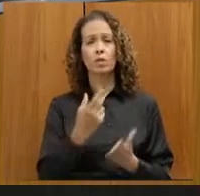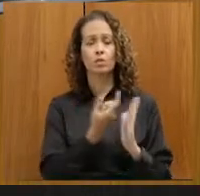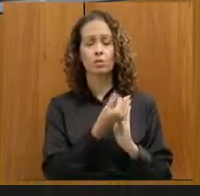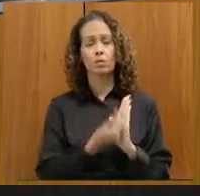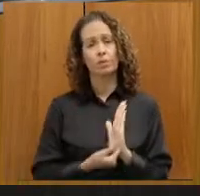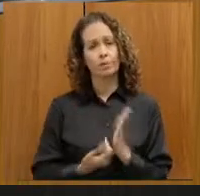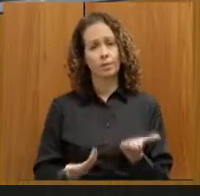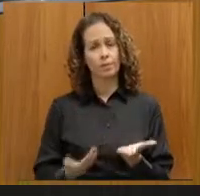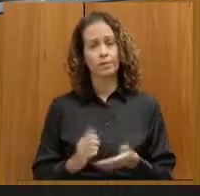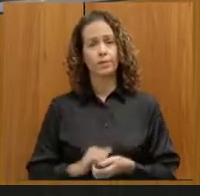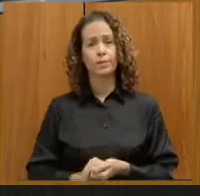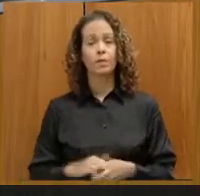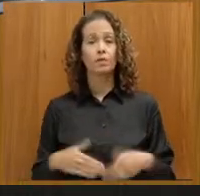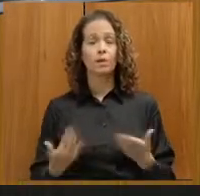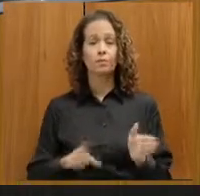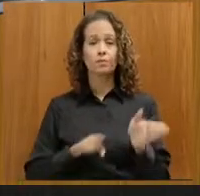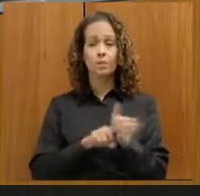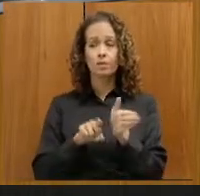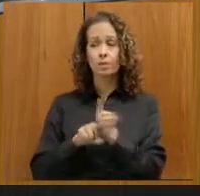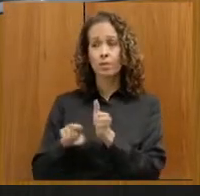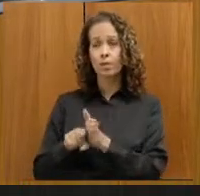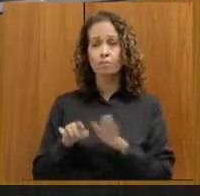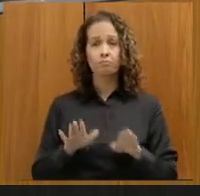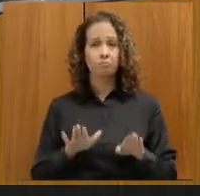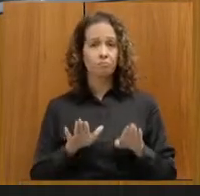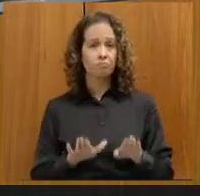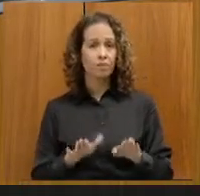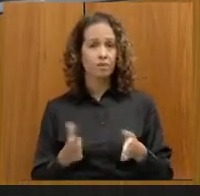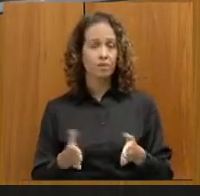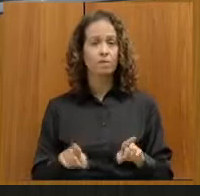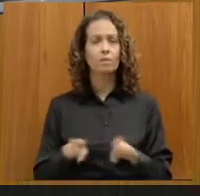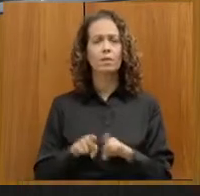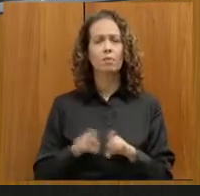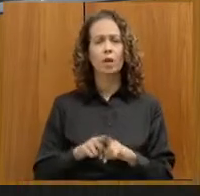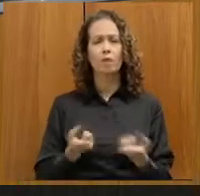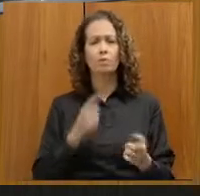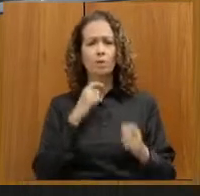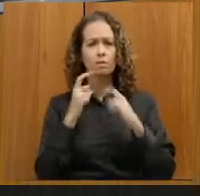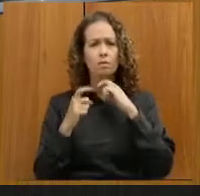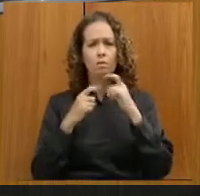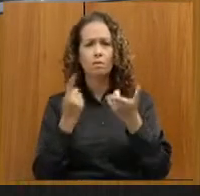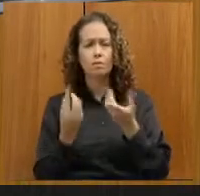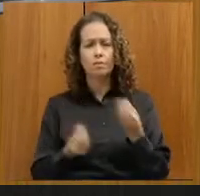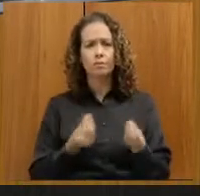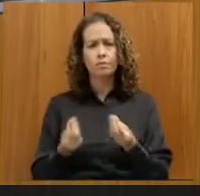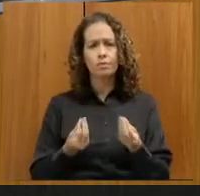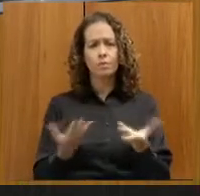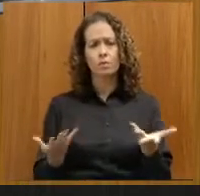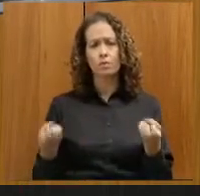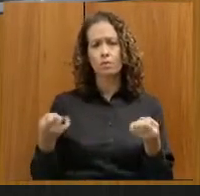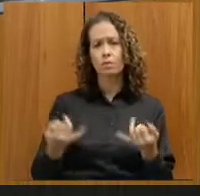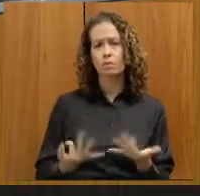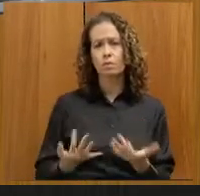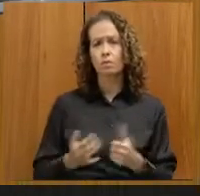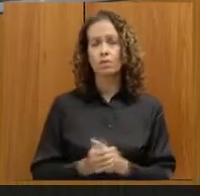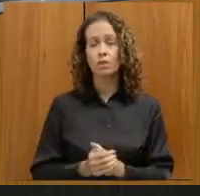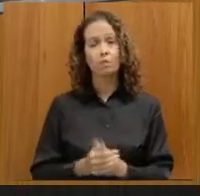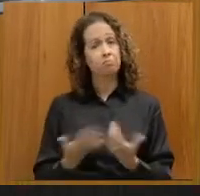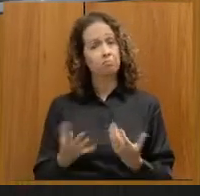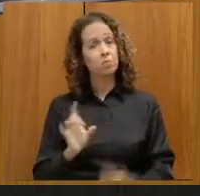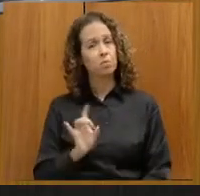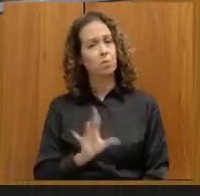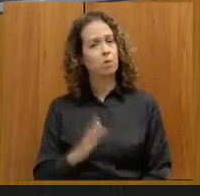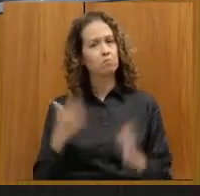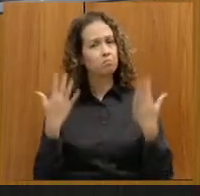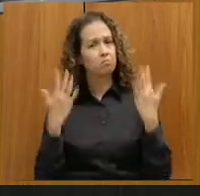então pelas perguntas que fica né pelas minhas indagações não há que se falar que não seja os parabéns